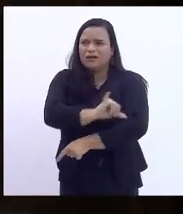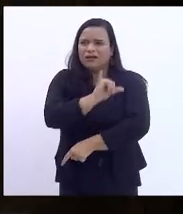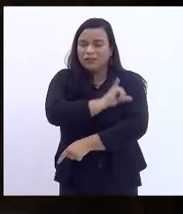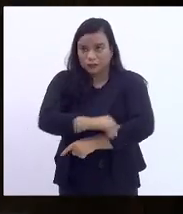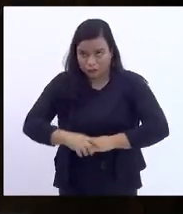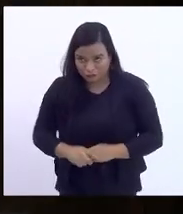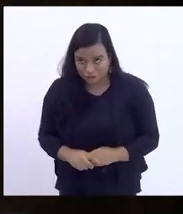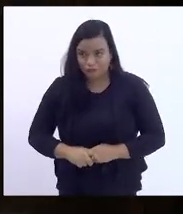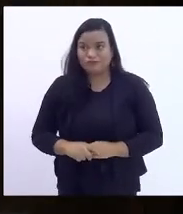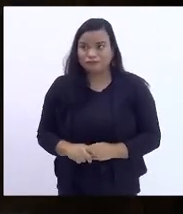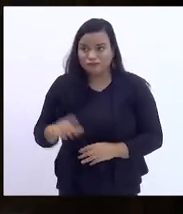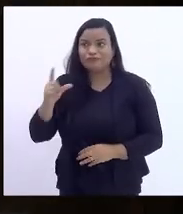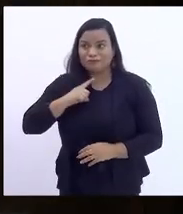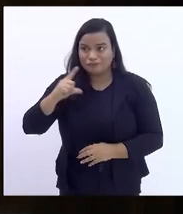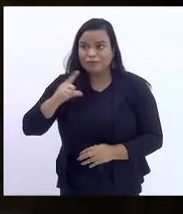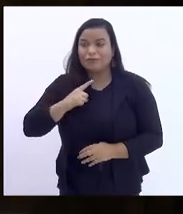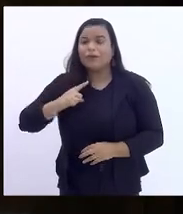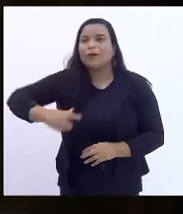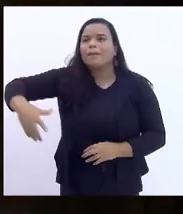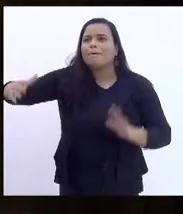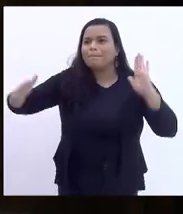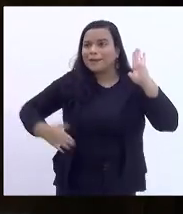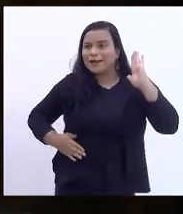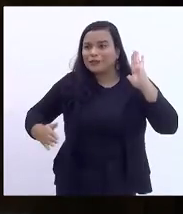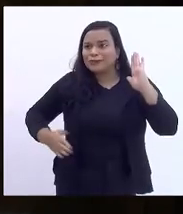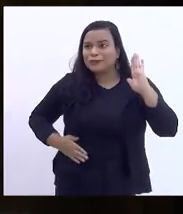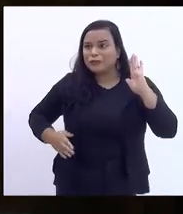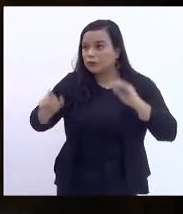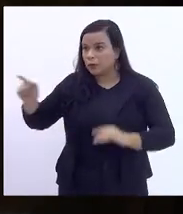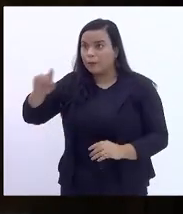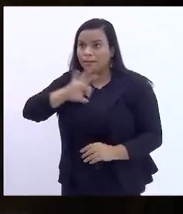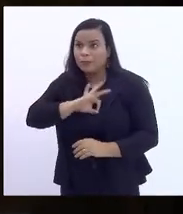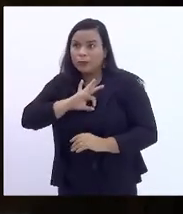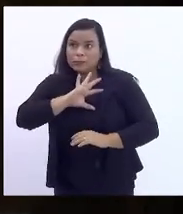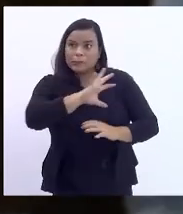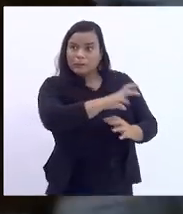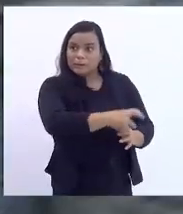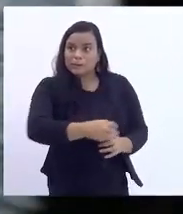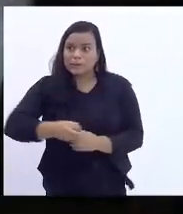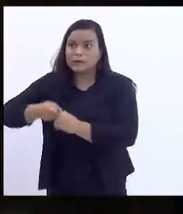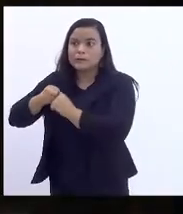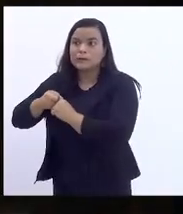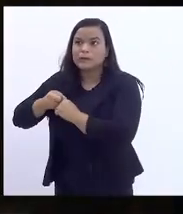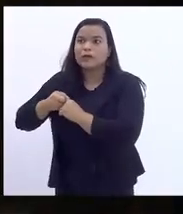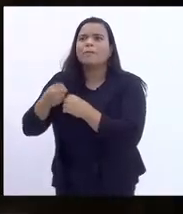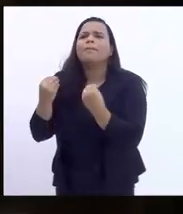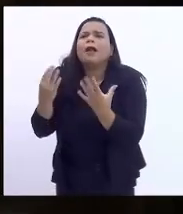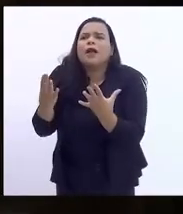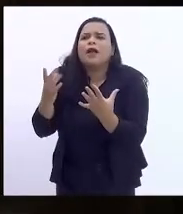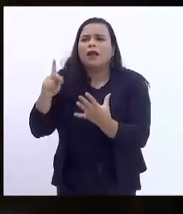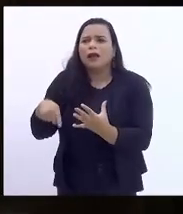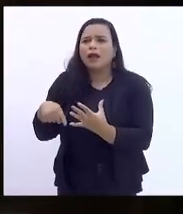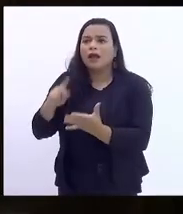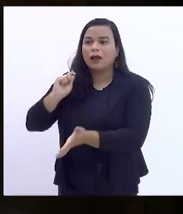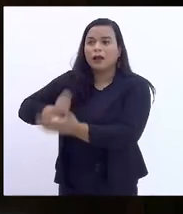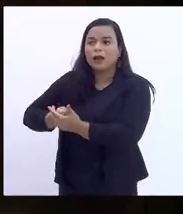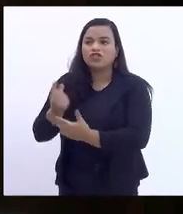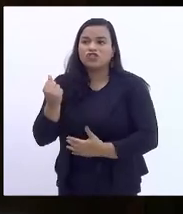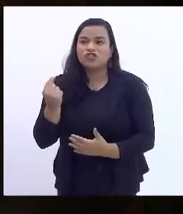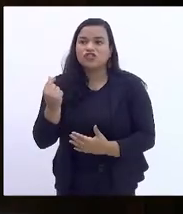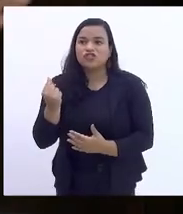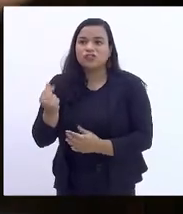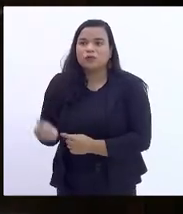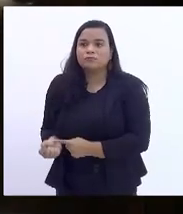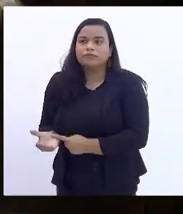ele sequestrando o bandido para que o arrego foi tudo colocar na televisão aí